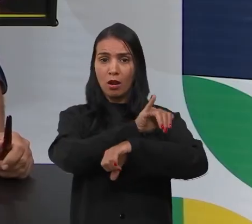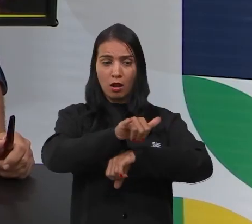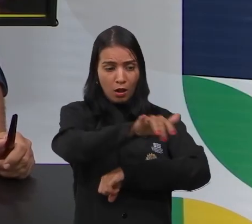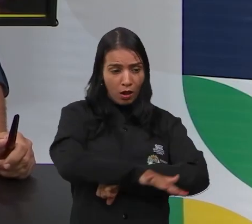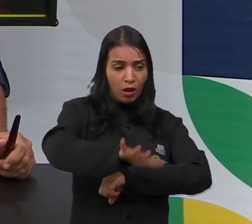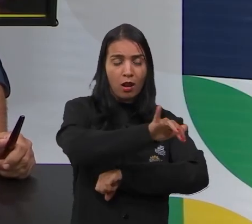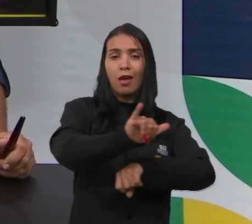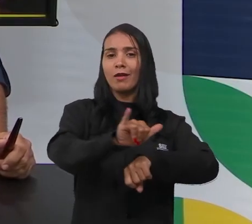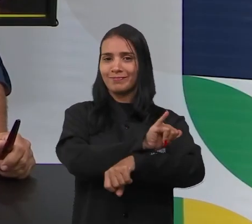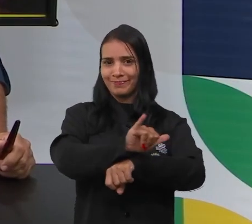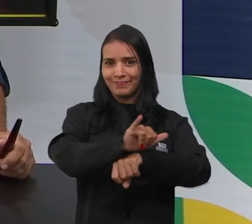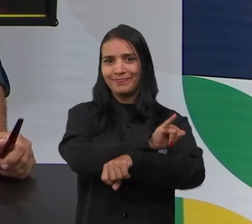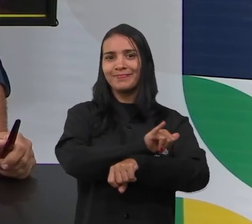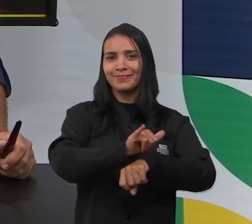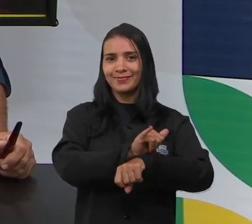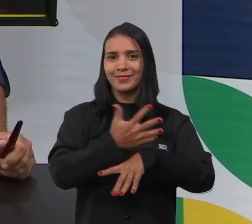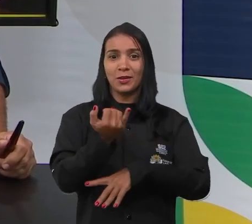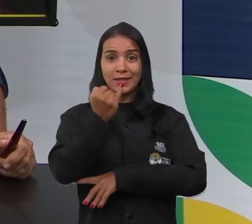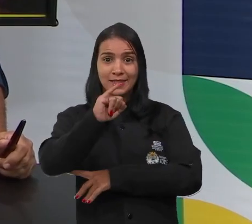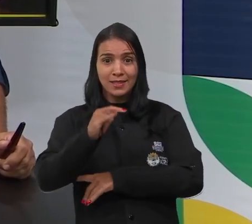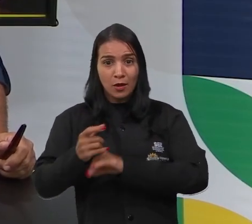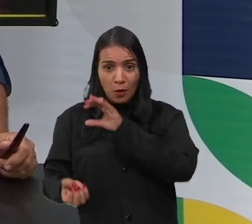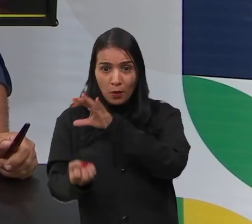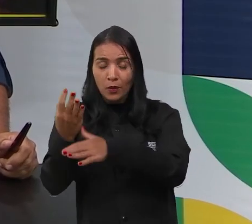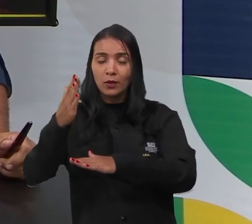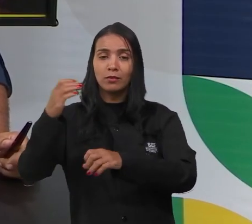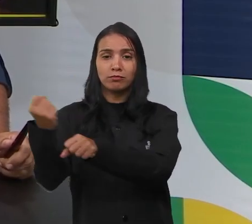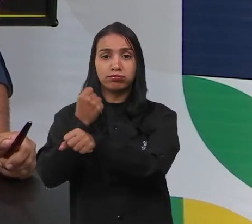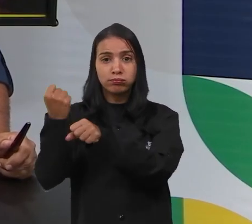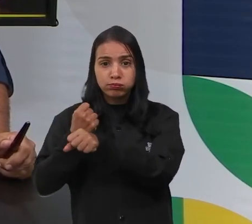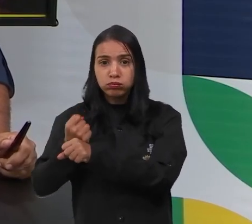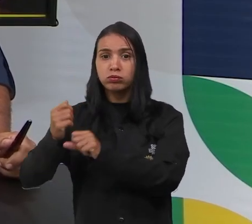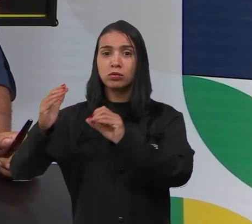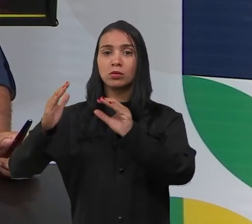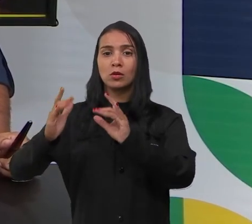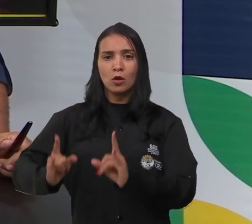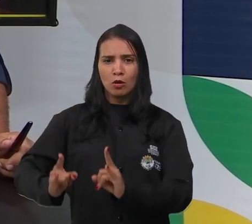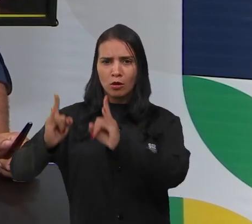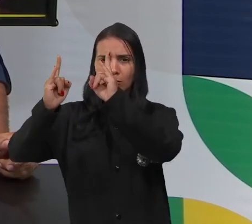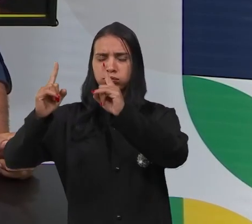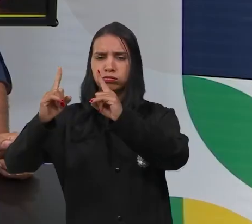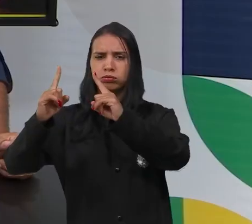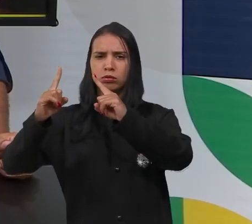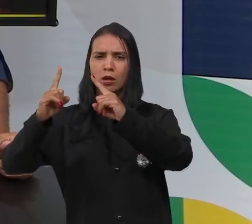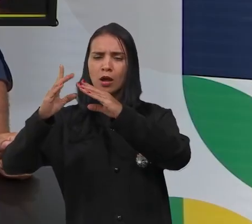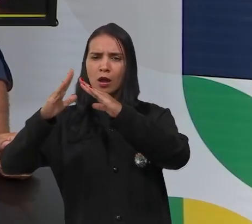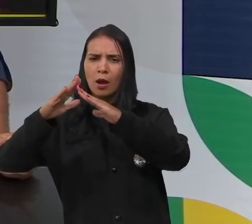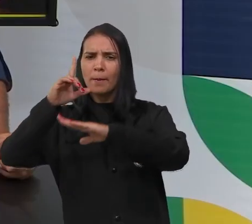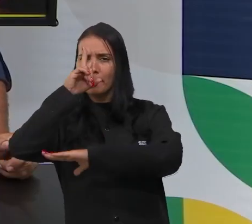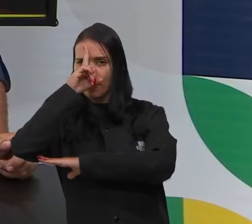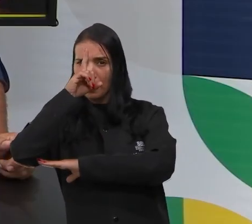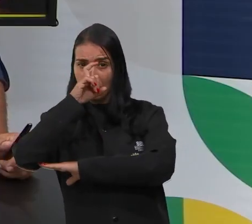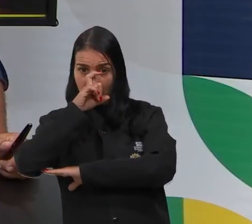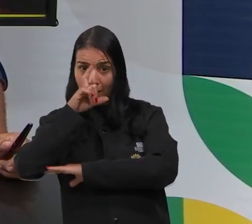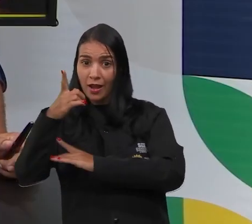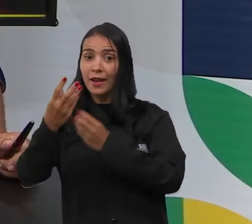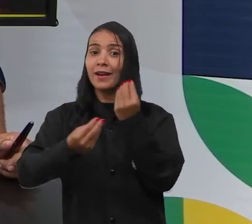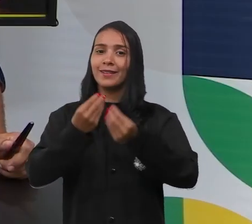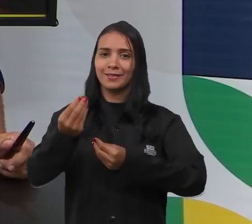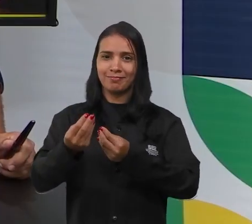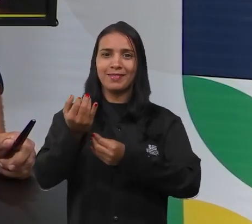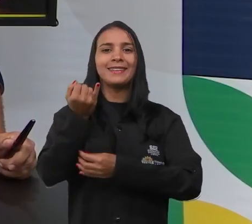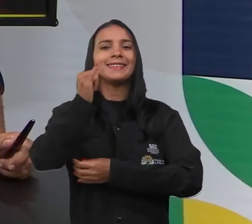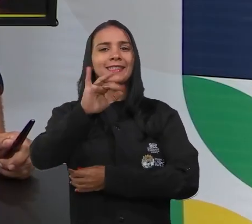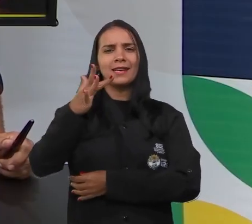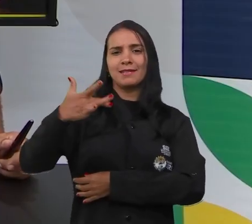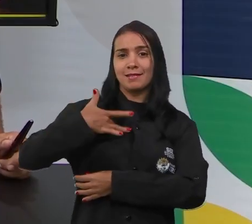gente pode criar tanto um hospital físico para a pessoa se machucou, está meio doente, não sei o quê. Mas quando a gente falou que saúde